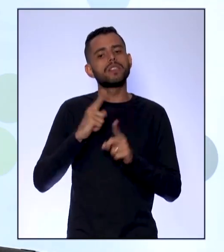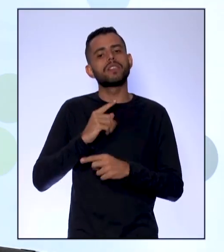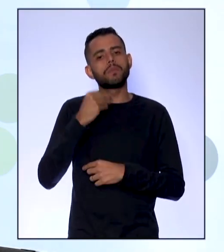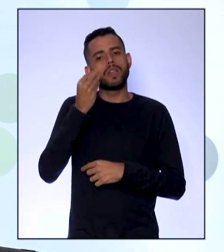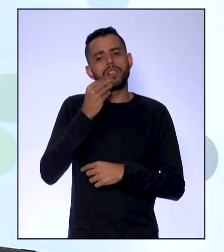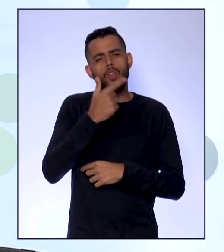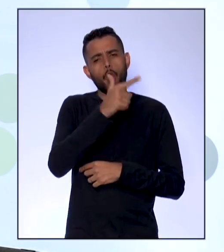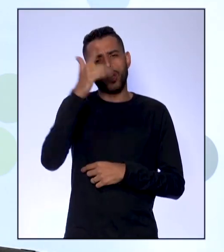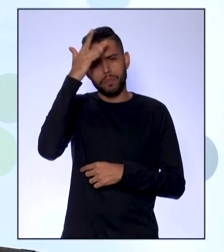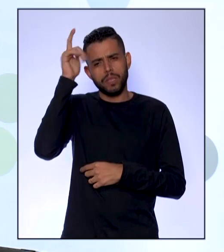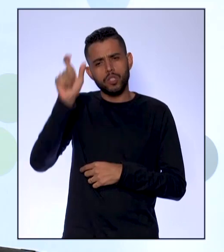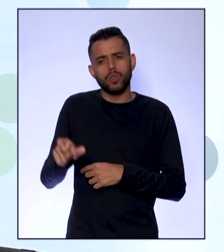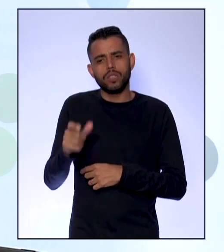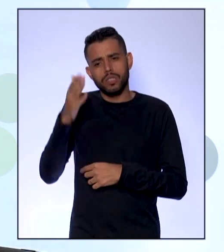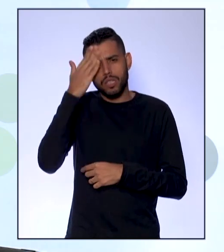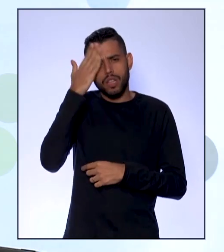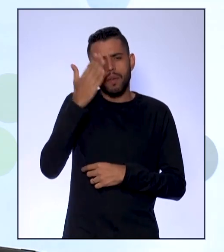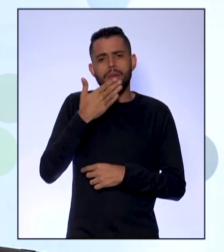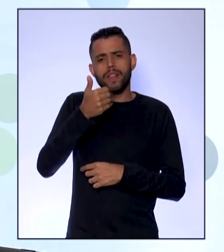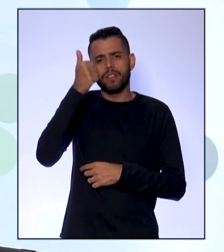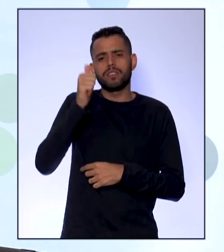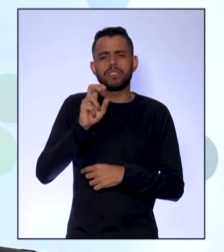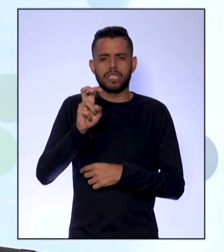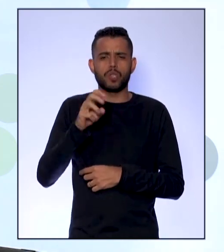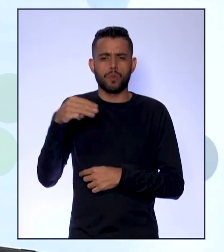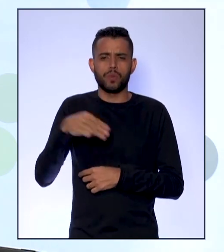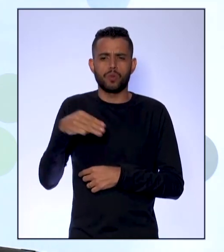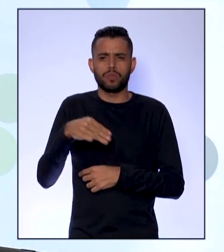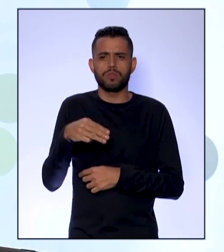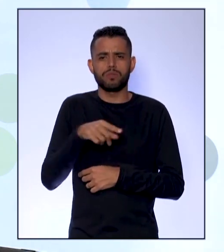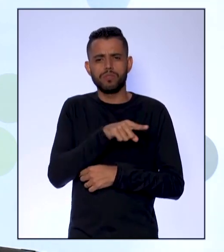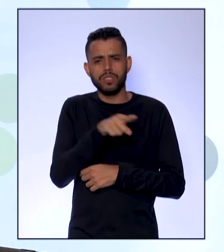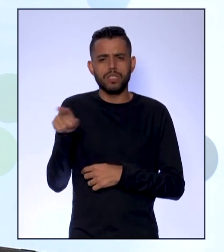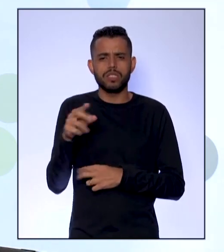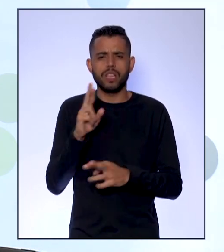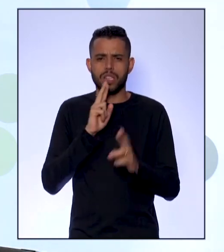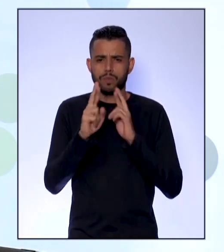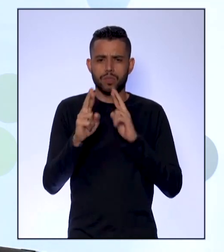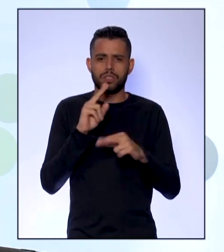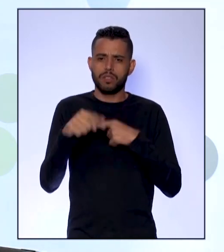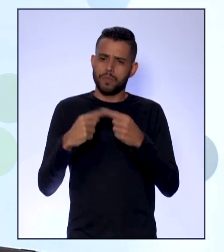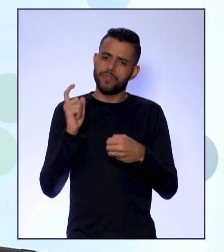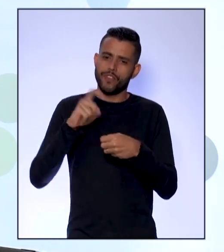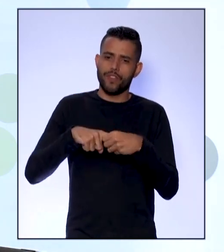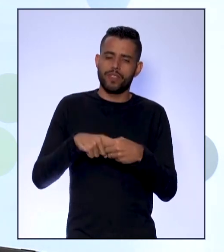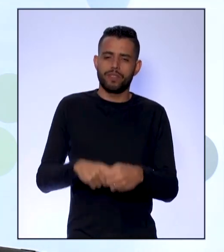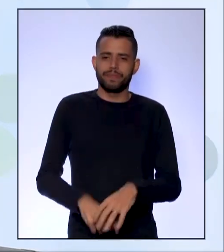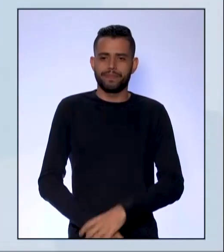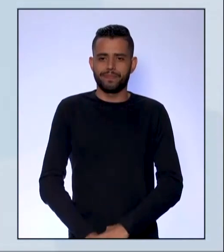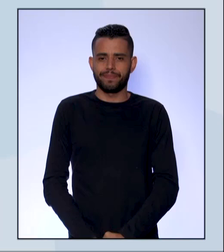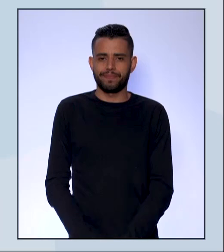entender melhor como isso acontece, tá? Então a gente vai dar aí uns 5 minutinhos para vocês responderem e a gente volta com vocês.